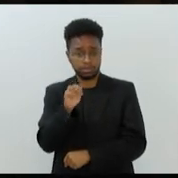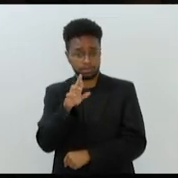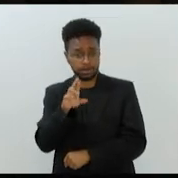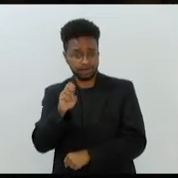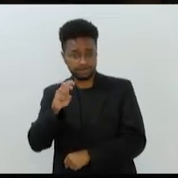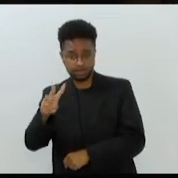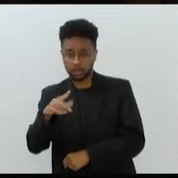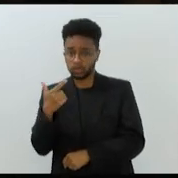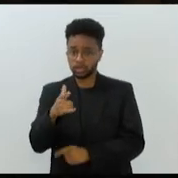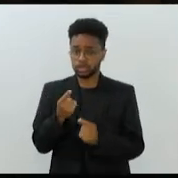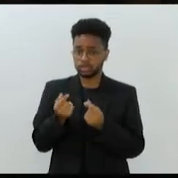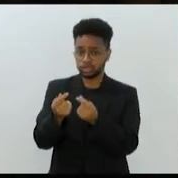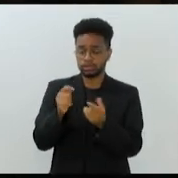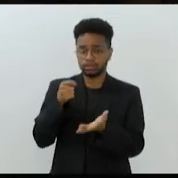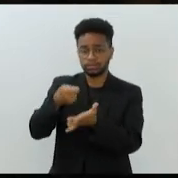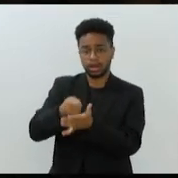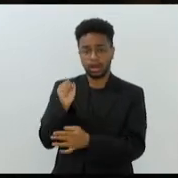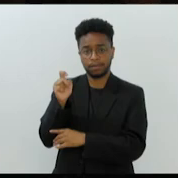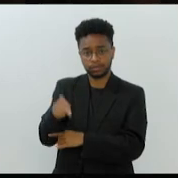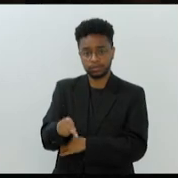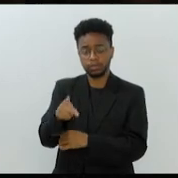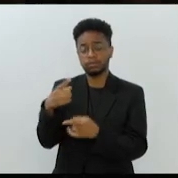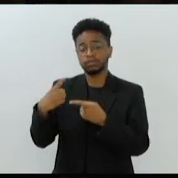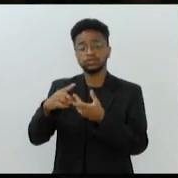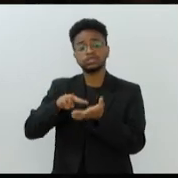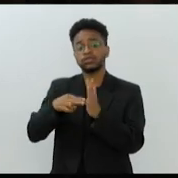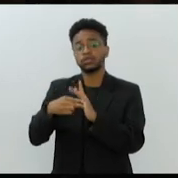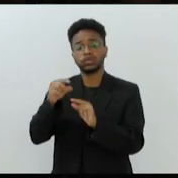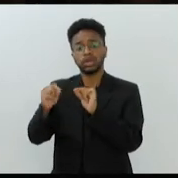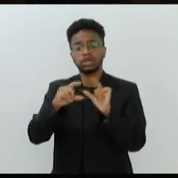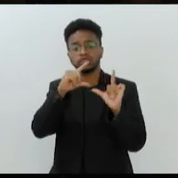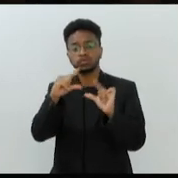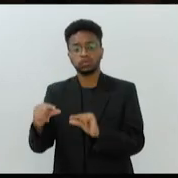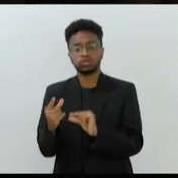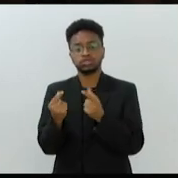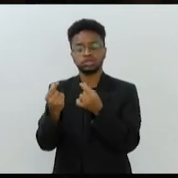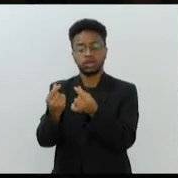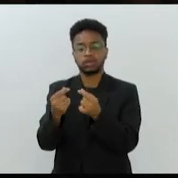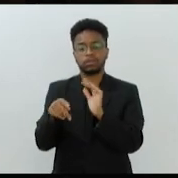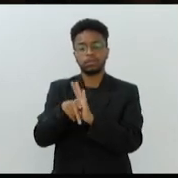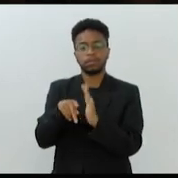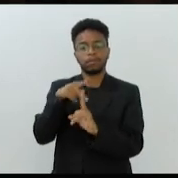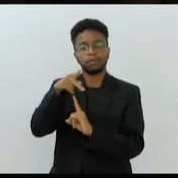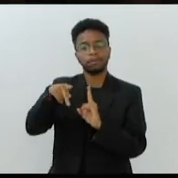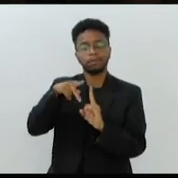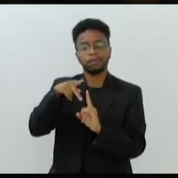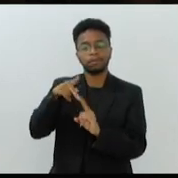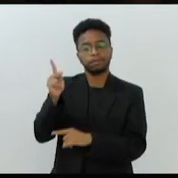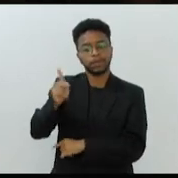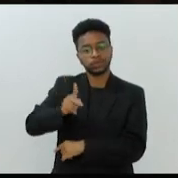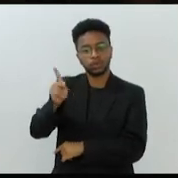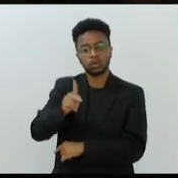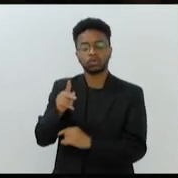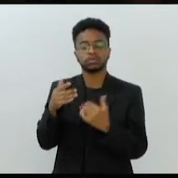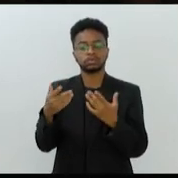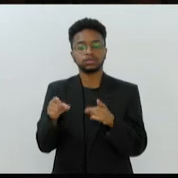aposentados, é porque houve uma queda no dinheiro do petróleo, o Estado entrou numa